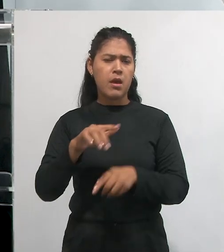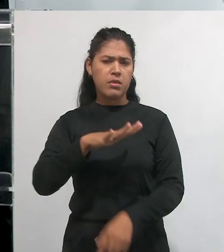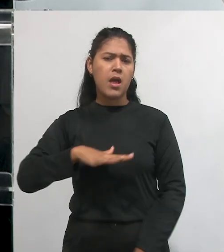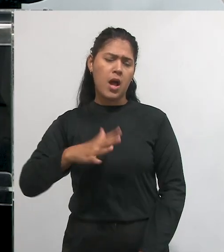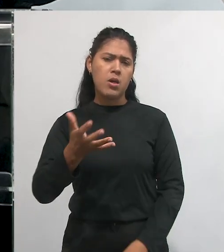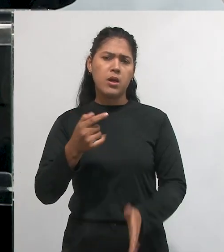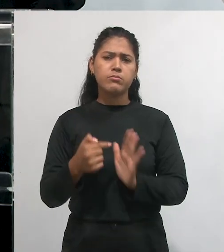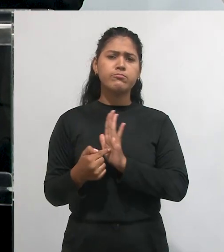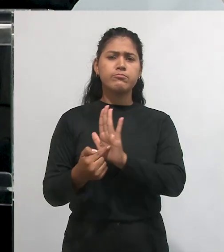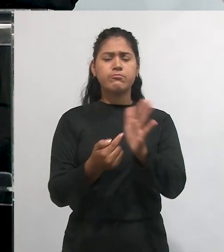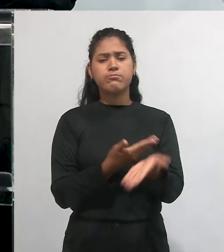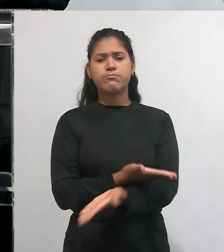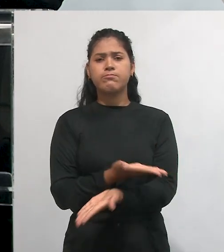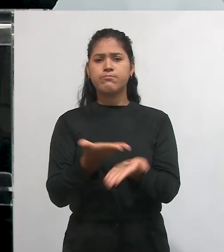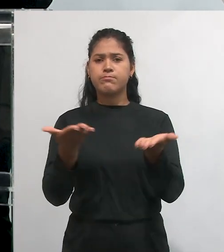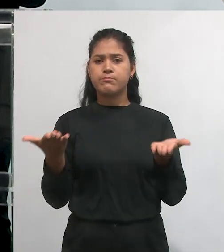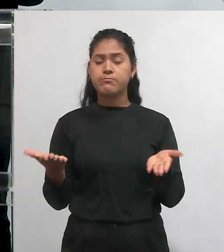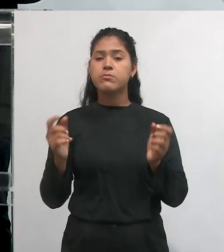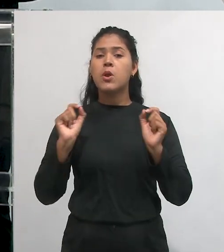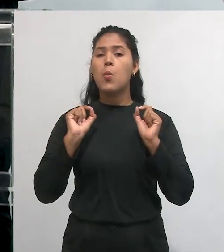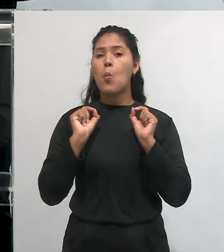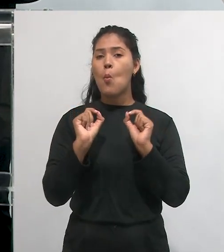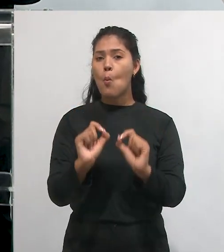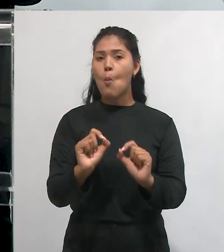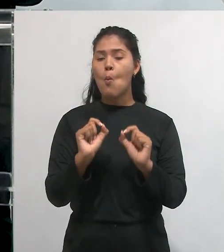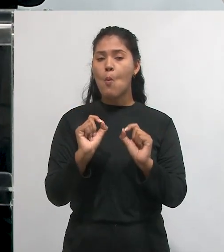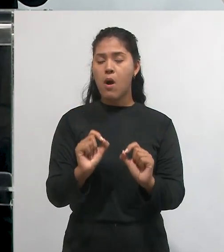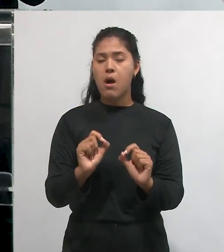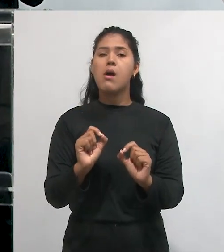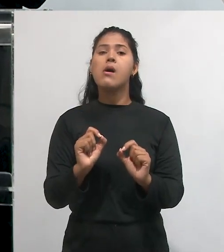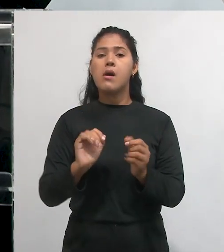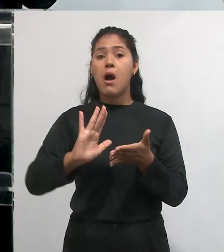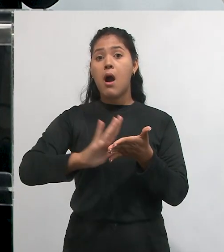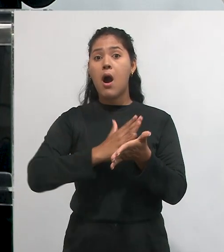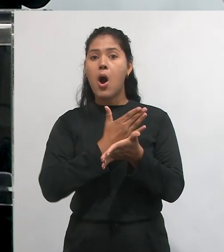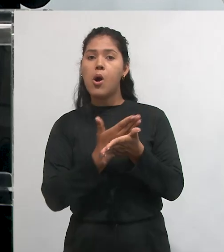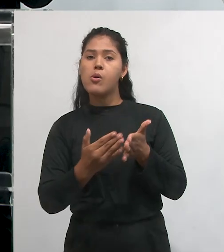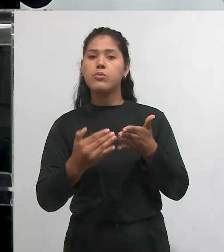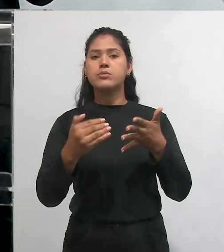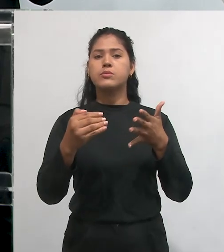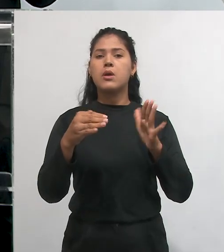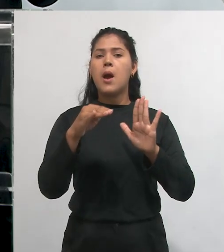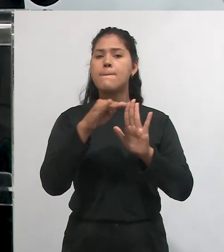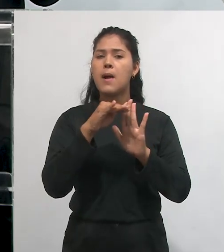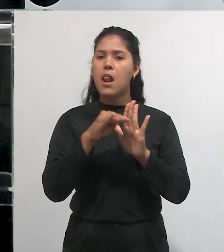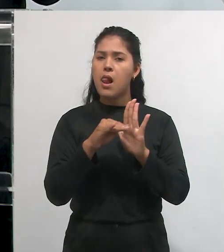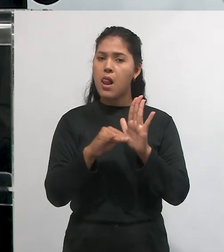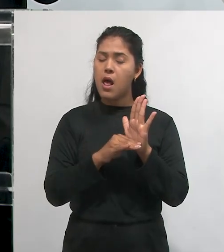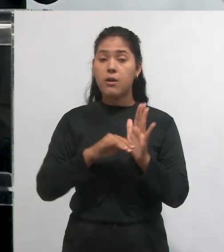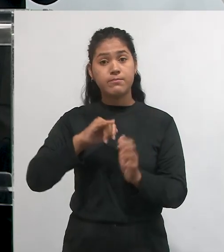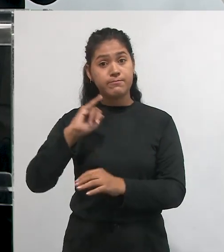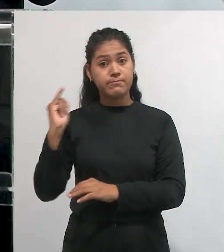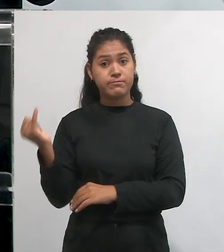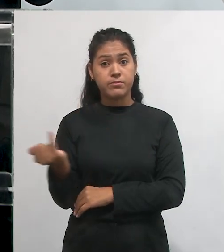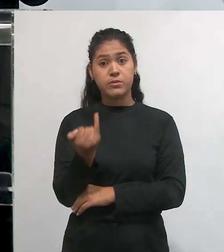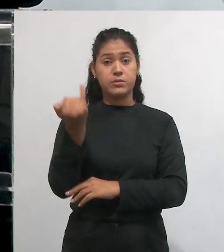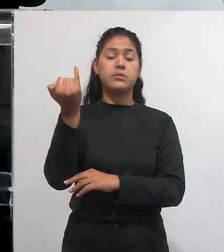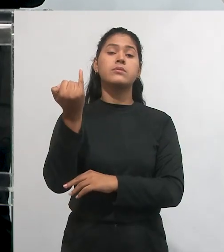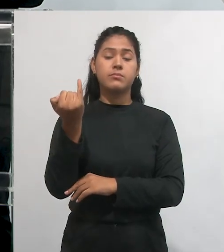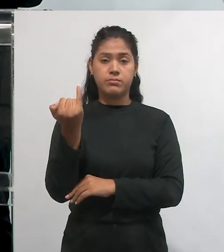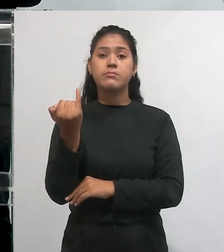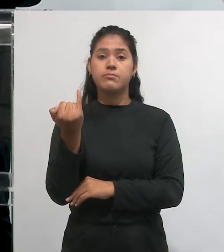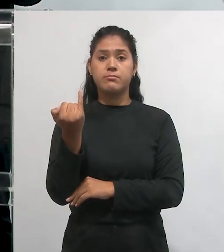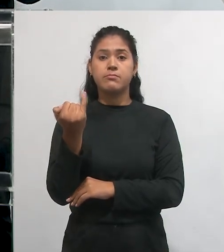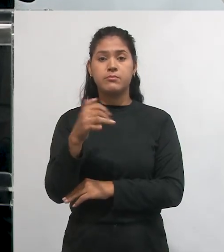apresentar para vocês já alguns elementos, né, relevantes